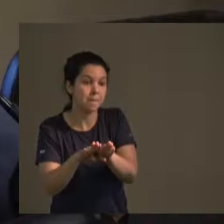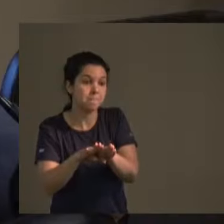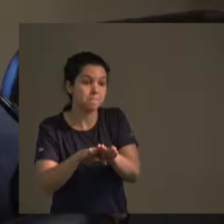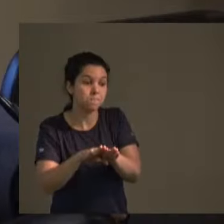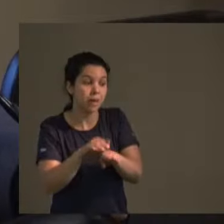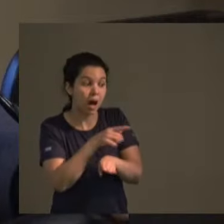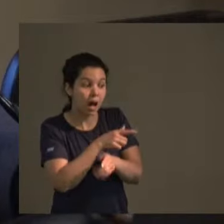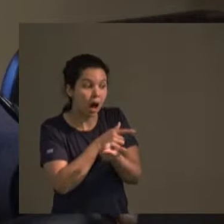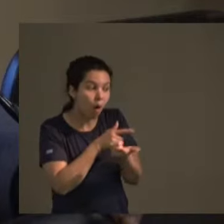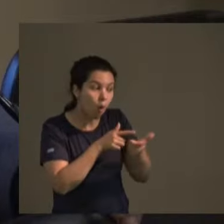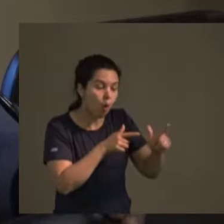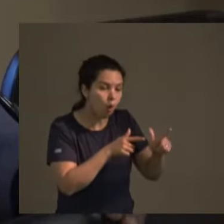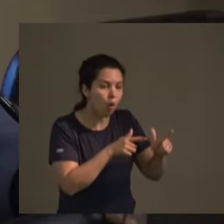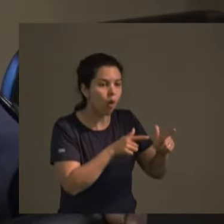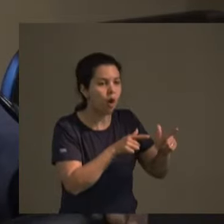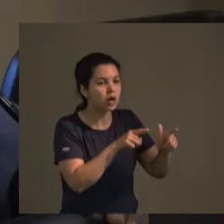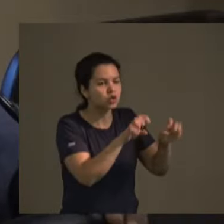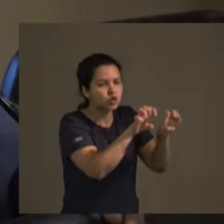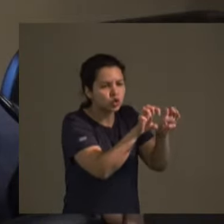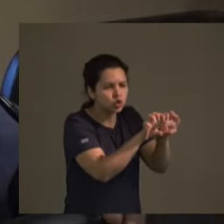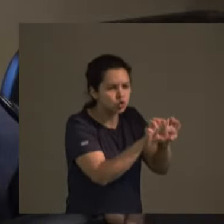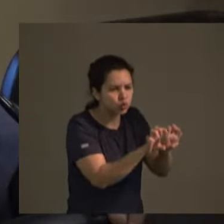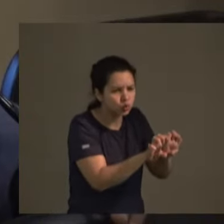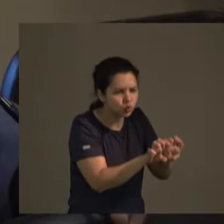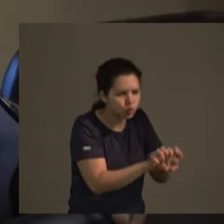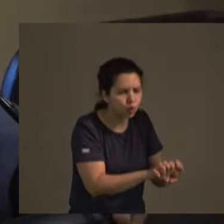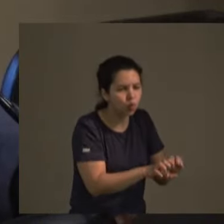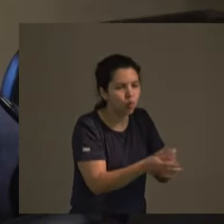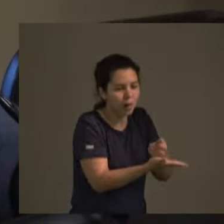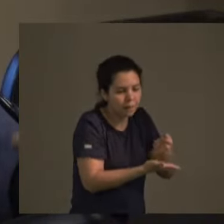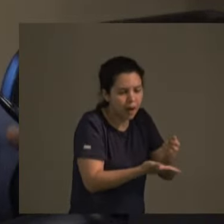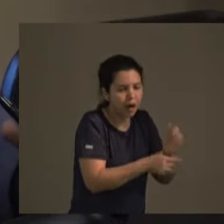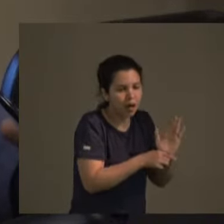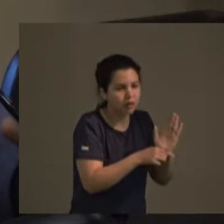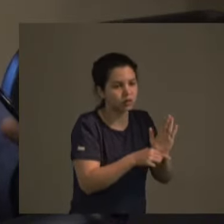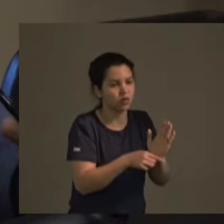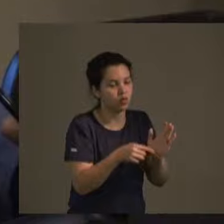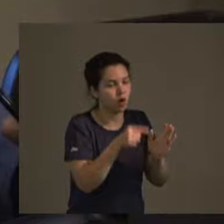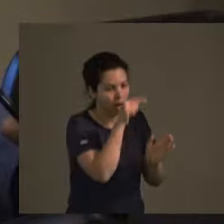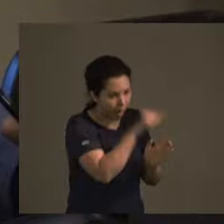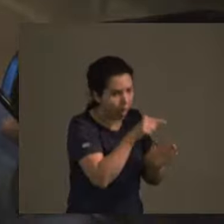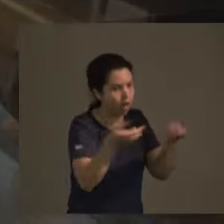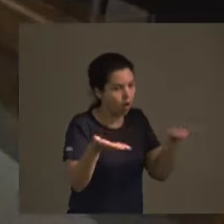essas a gente considera mais estruturantes e a gente quer falar um pouquinho delas.